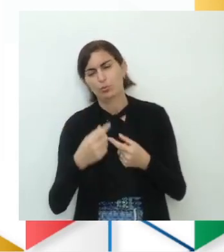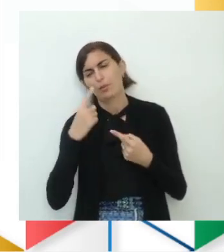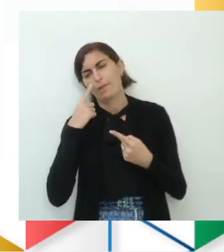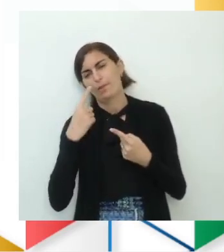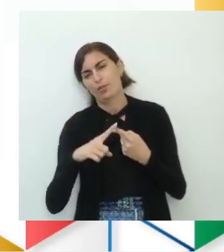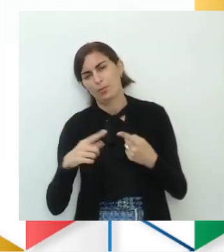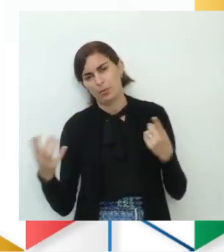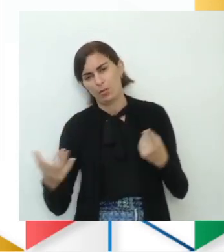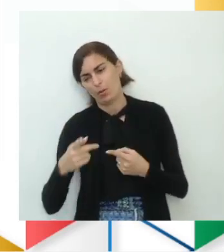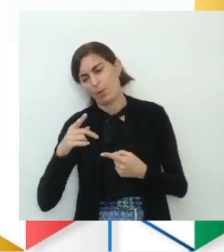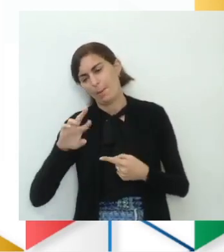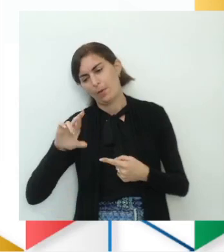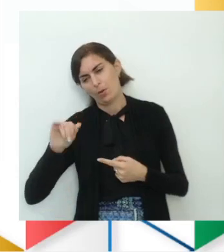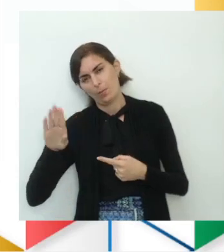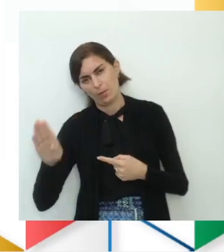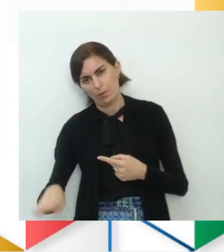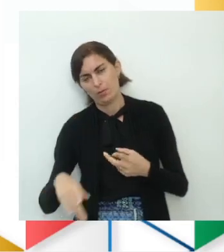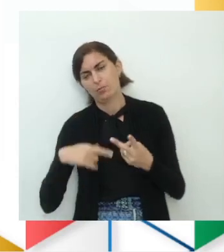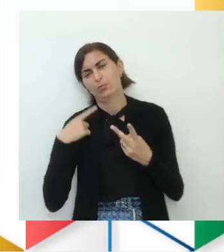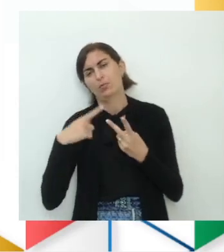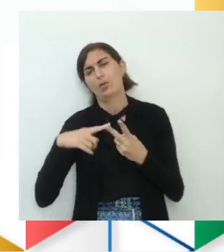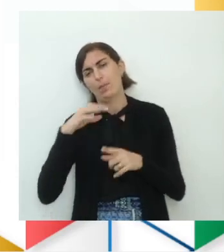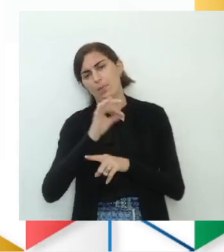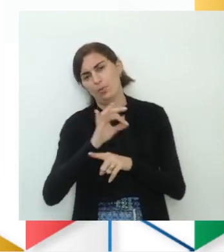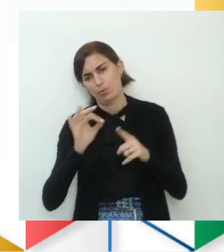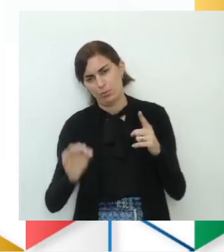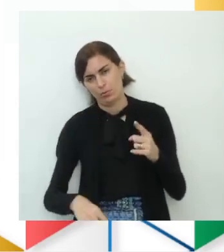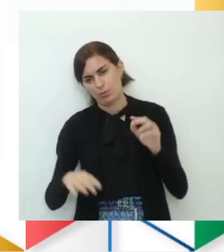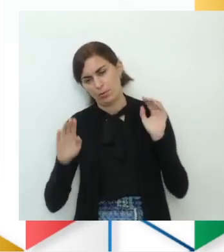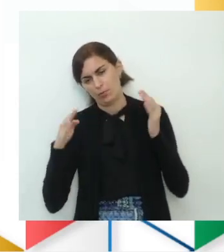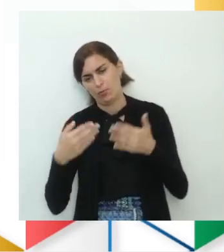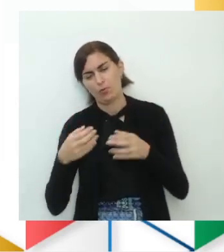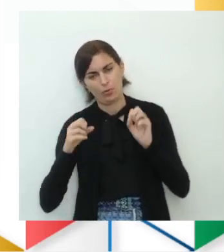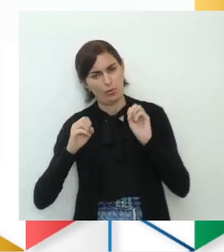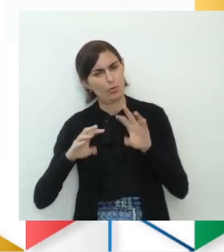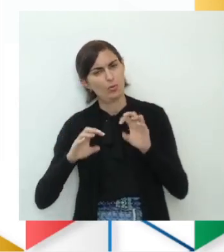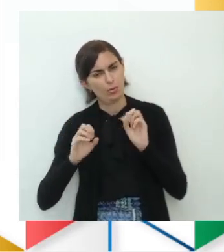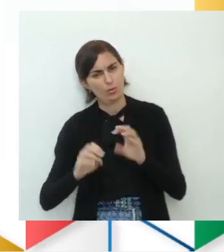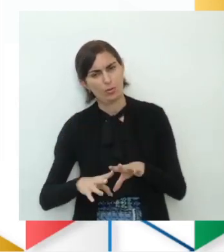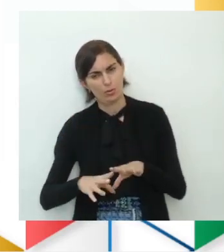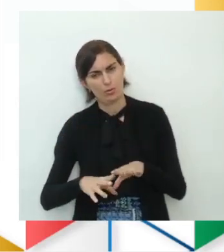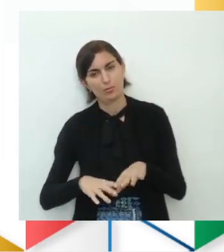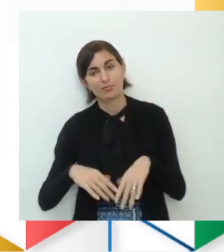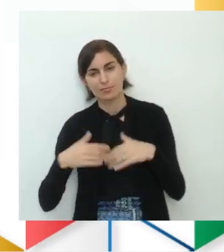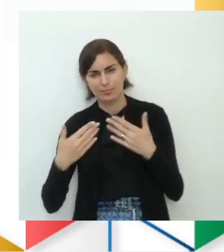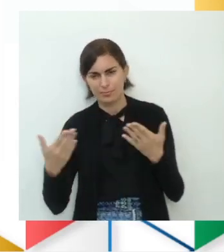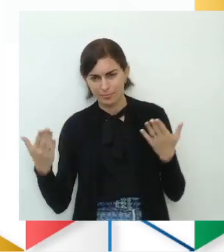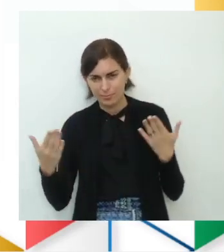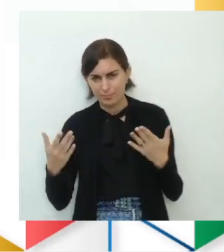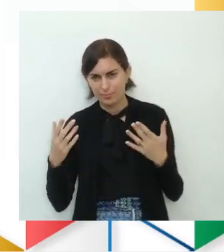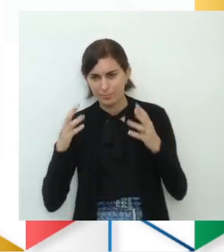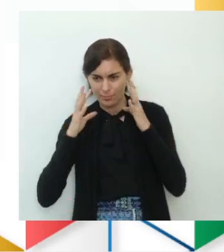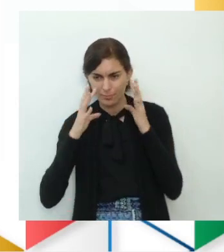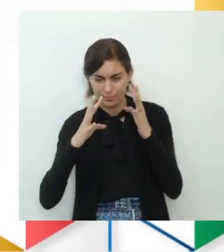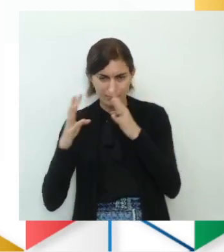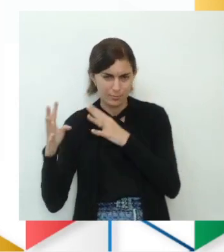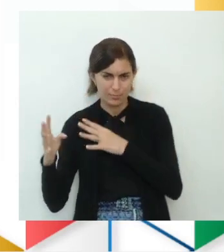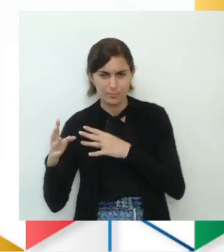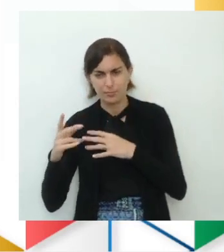vimos agora a probabilidade e vimos porcentagem, que é um foco da nossa aula. Chances está ligada